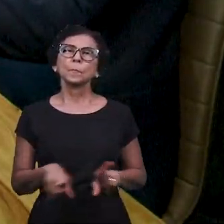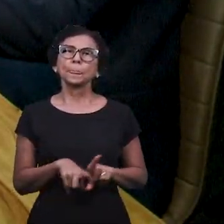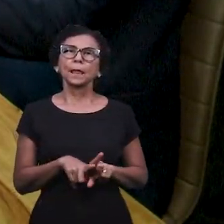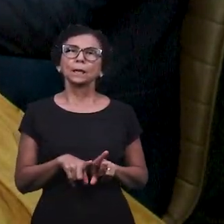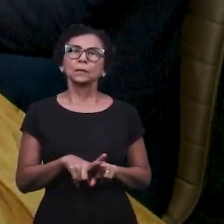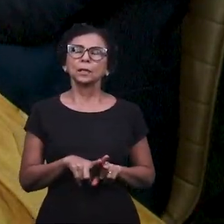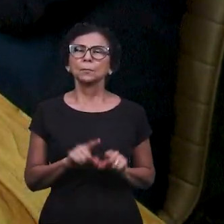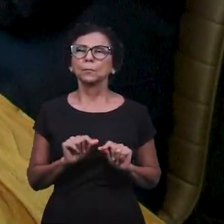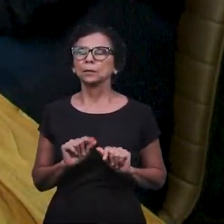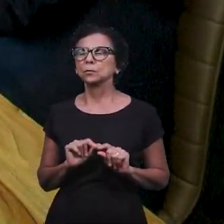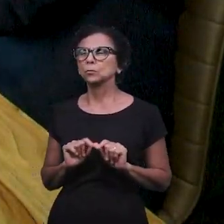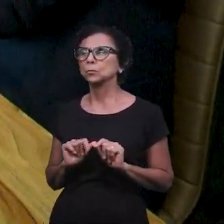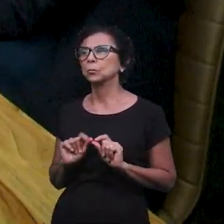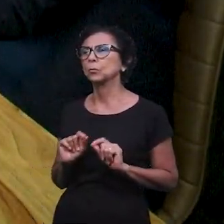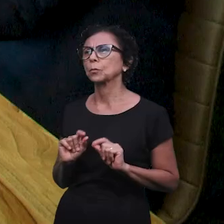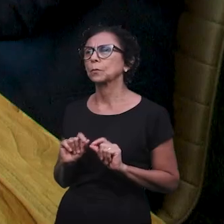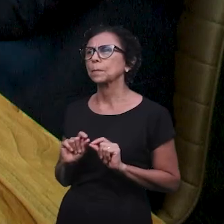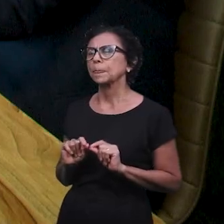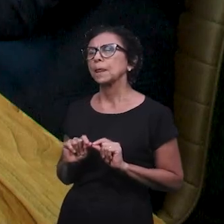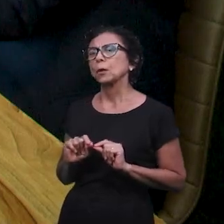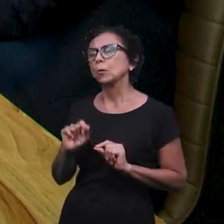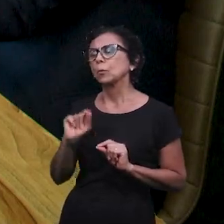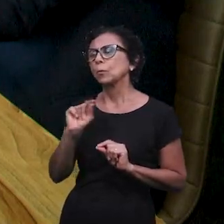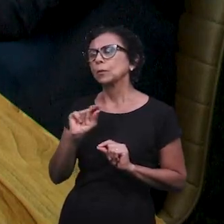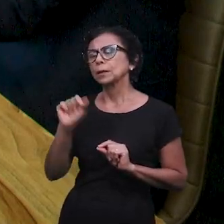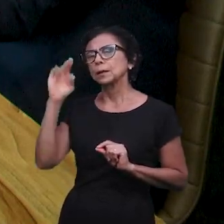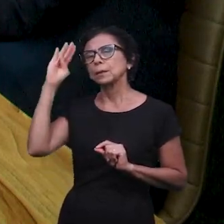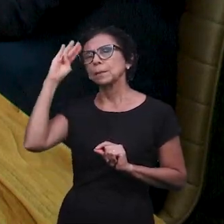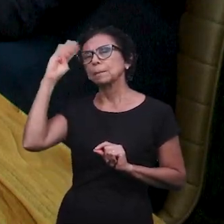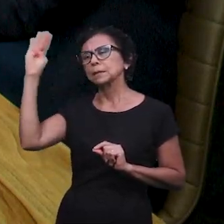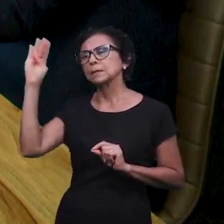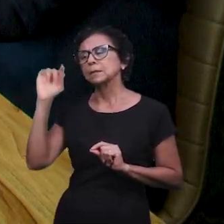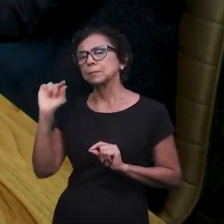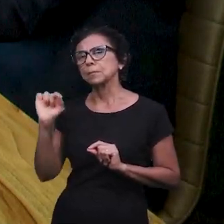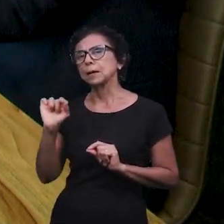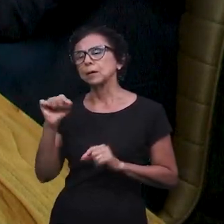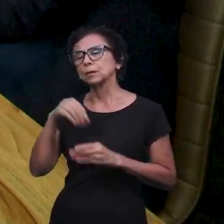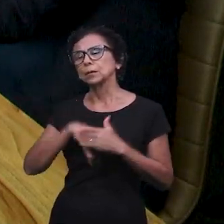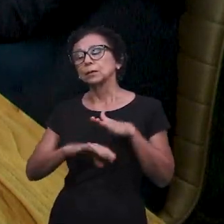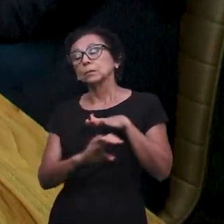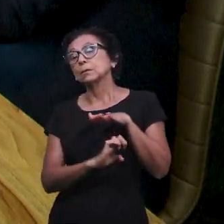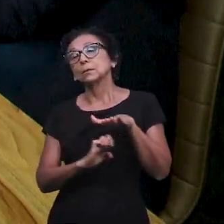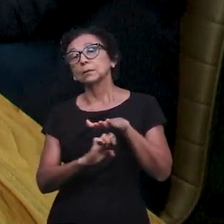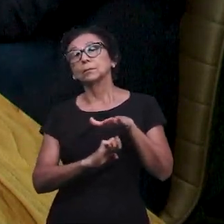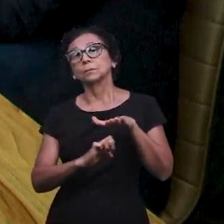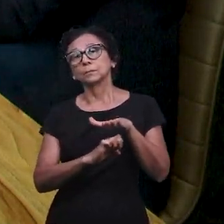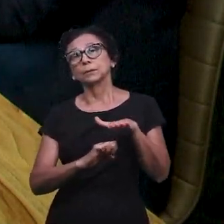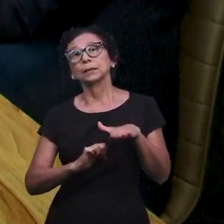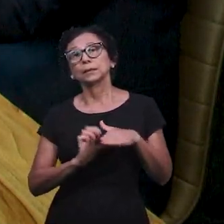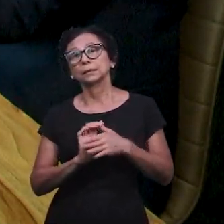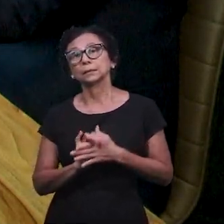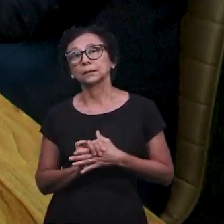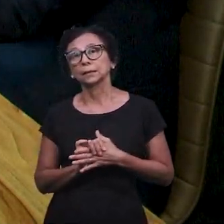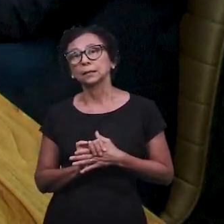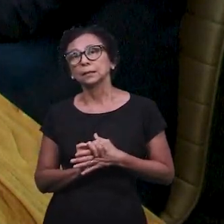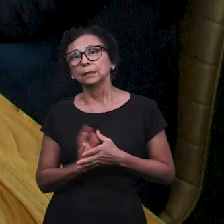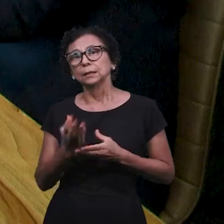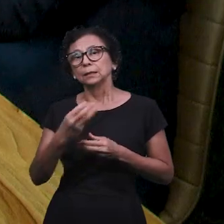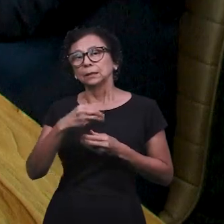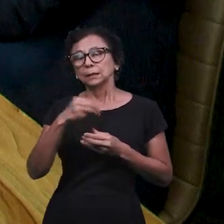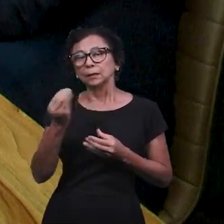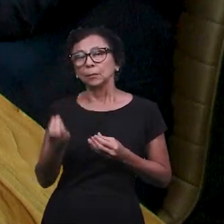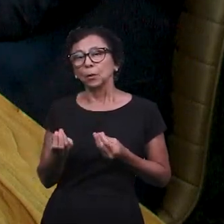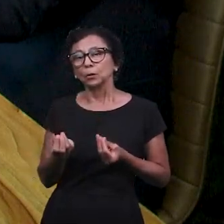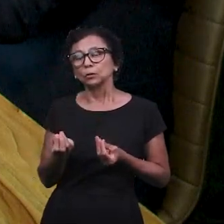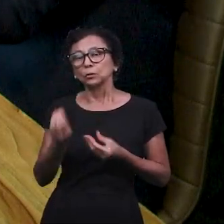os elementos, né, essenciais que uma empresa ela pode ali incluir no seu programa de